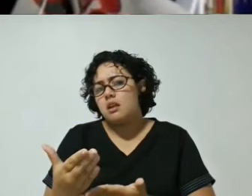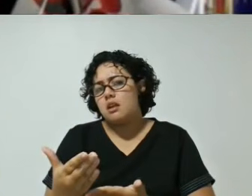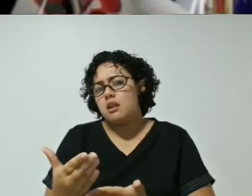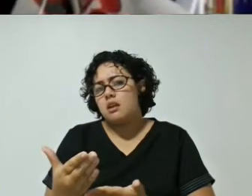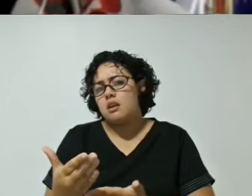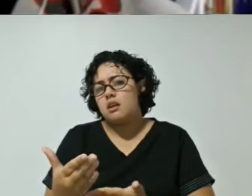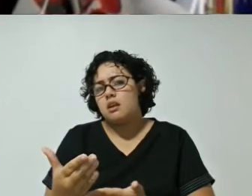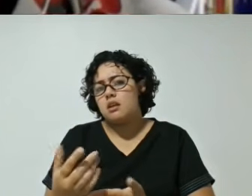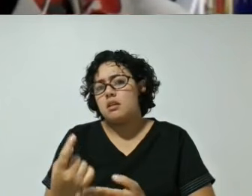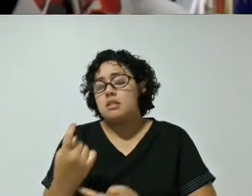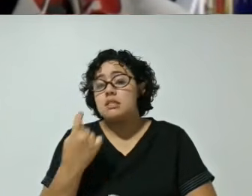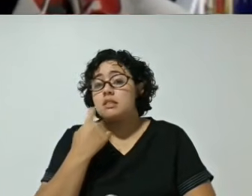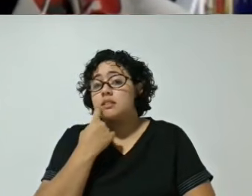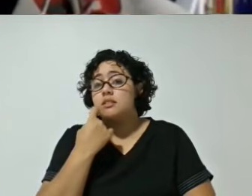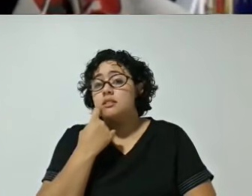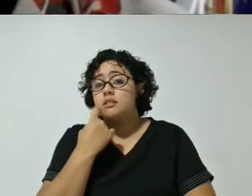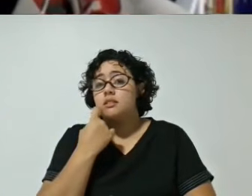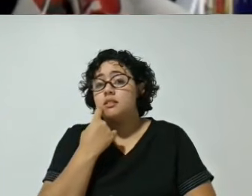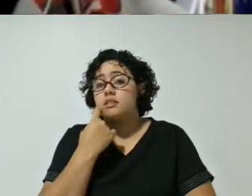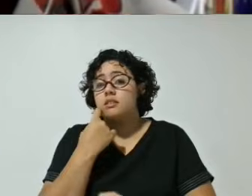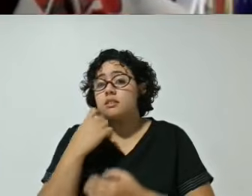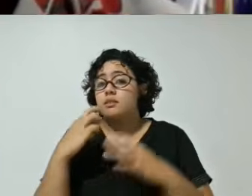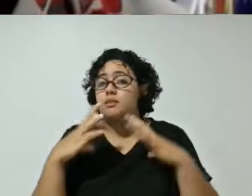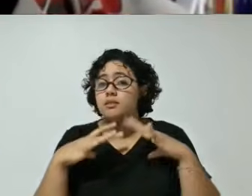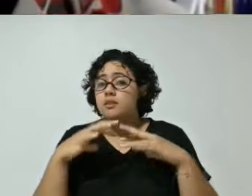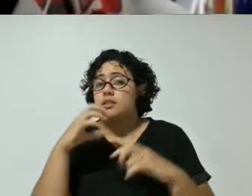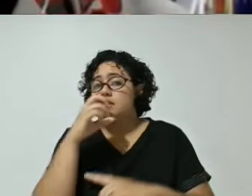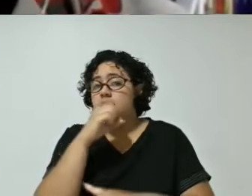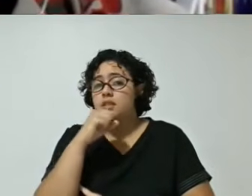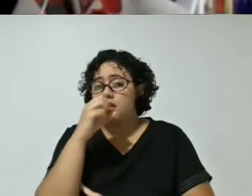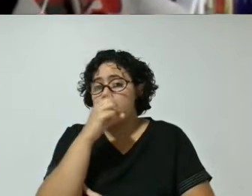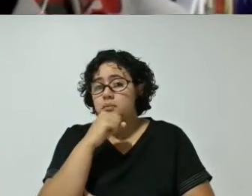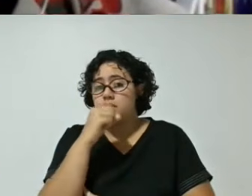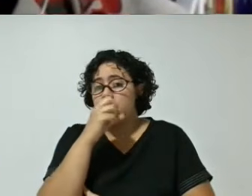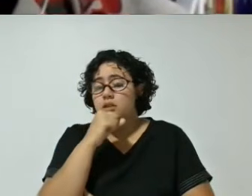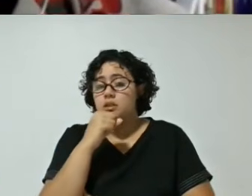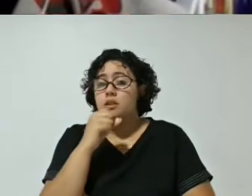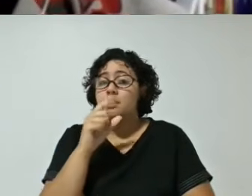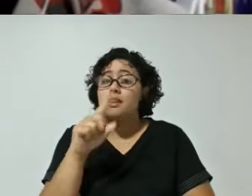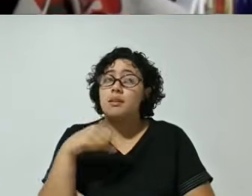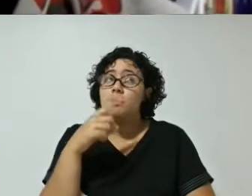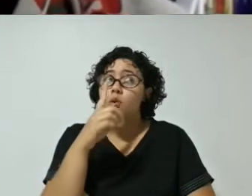numa sexta, foguei no sábado e no domingo eu